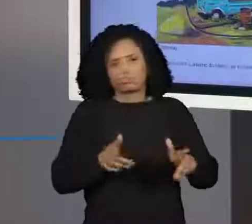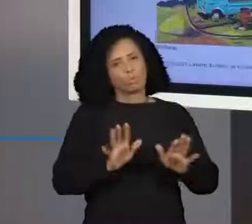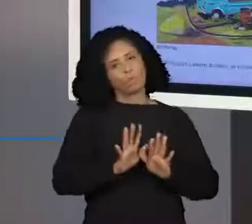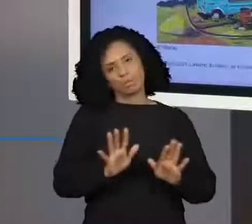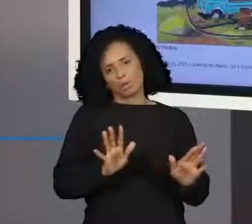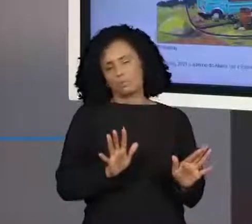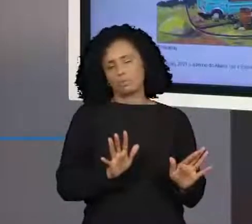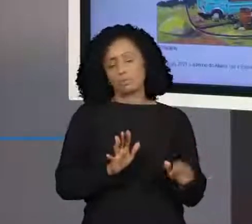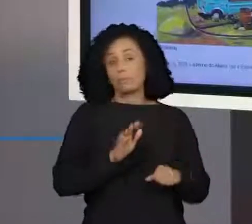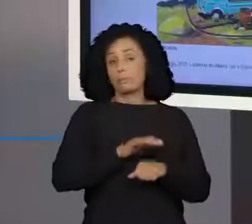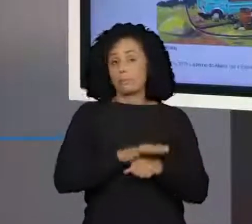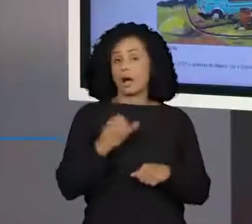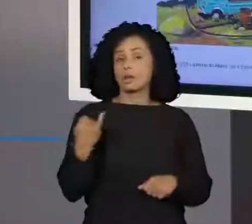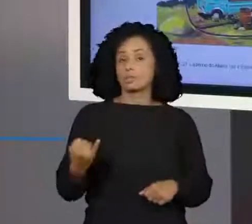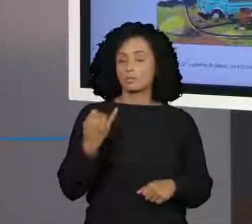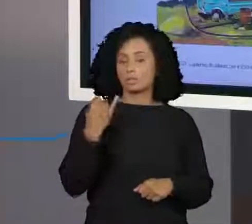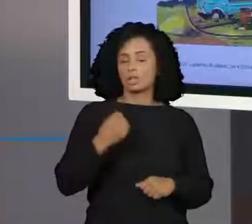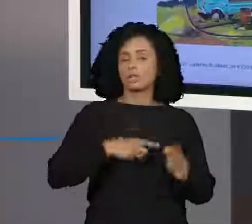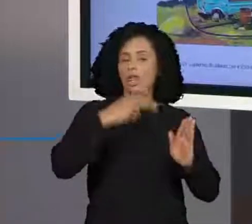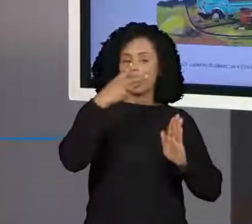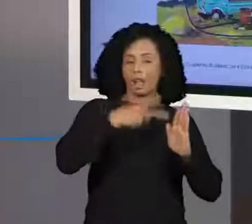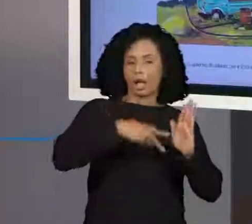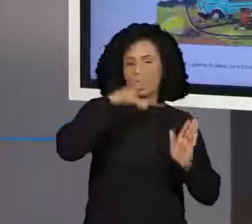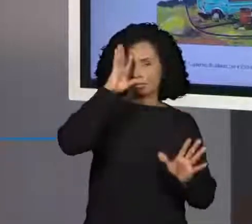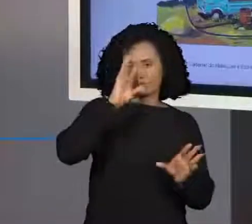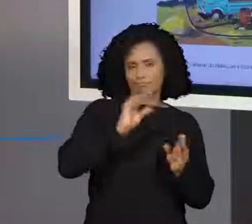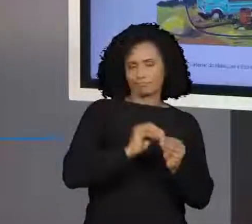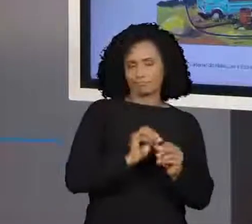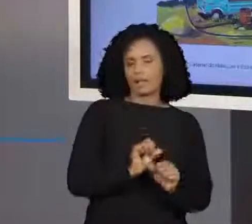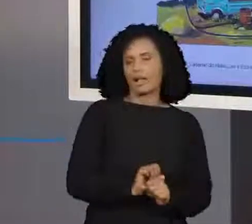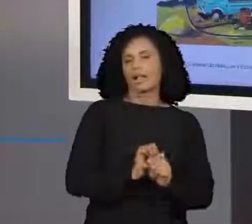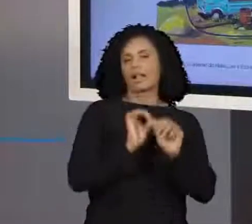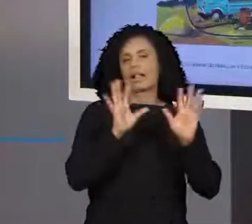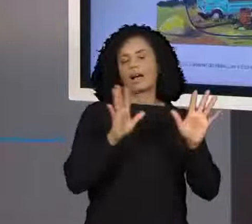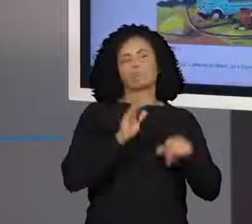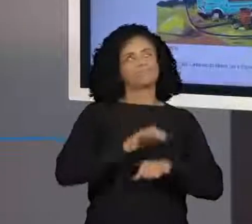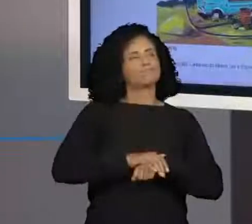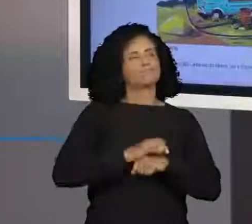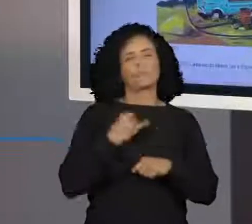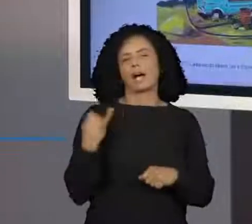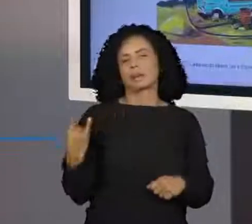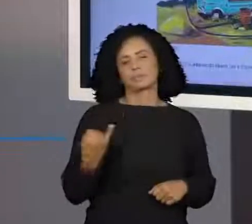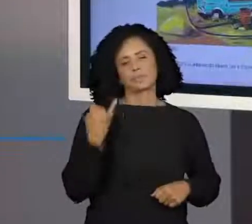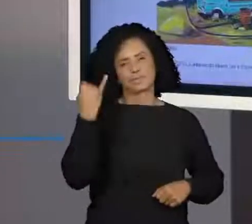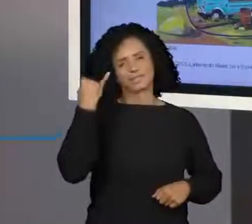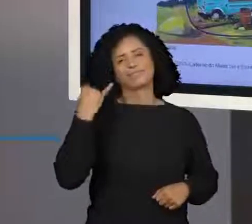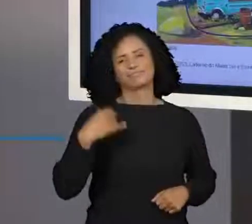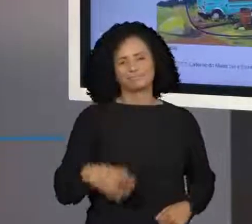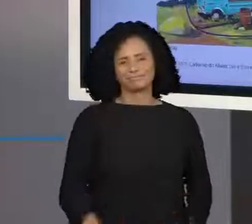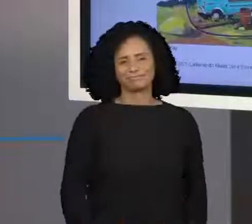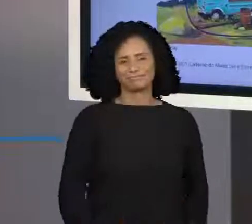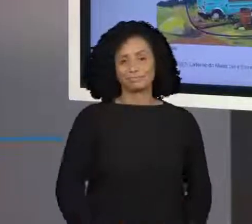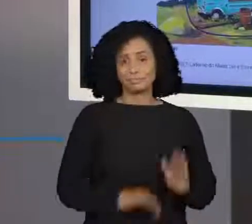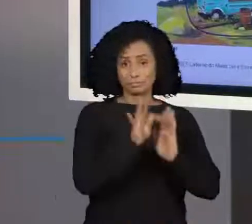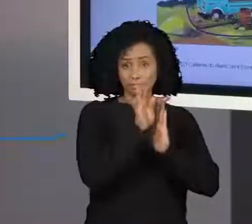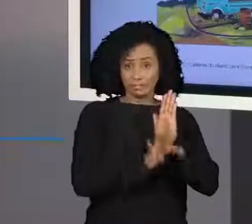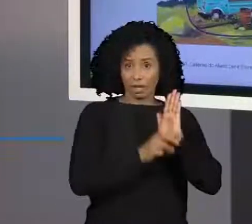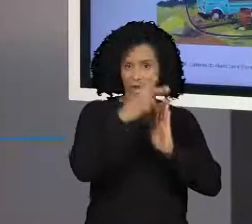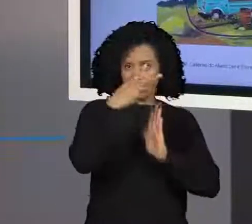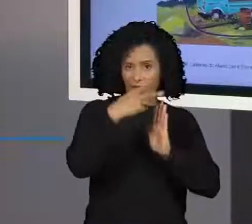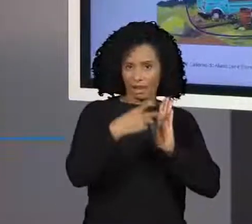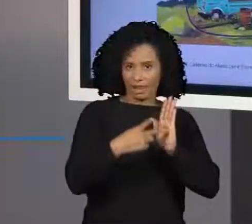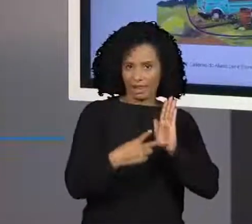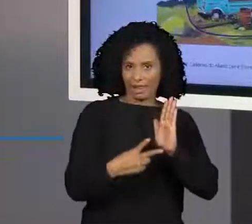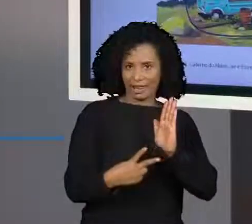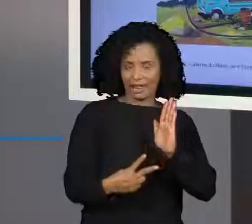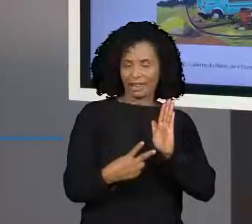Quais são os fatos que tem nesse texto. Ele que é o mais importante, galera. Então, vamos ler esse texto super potente